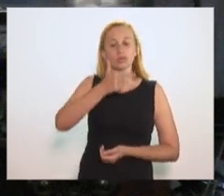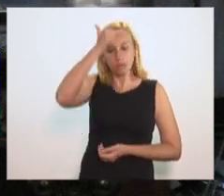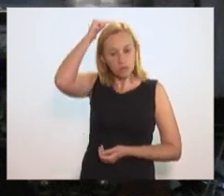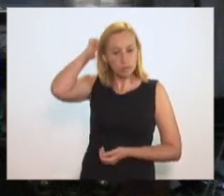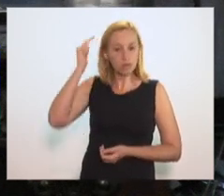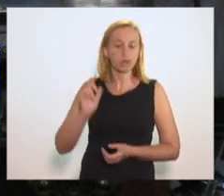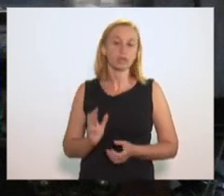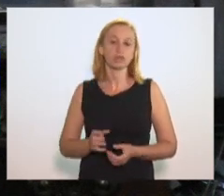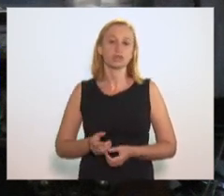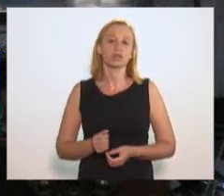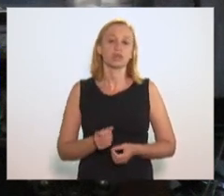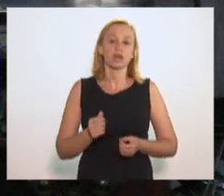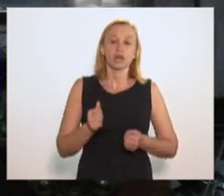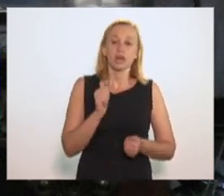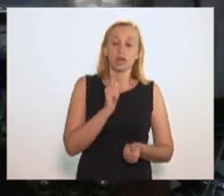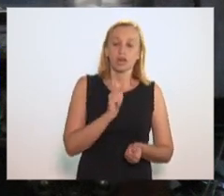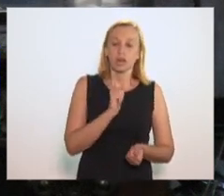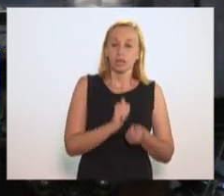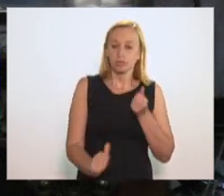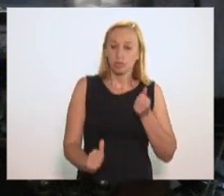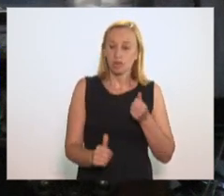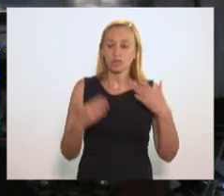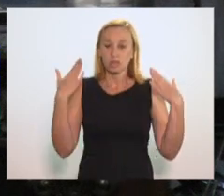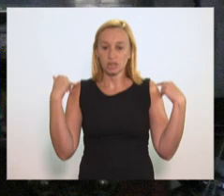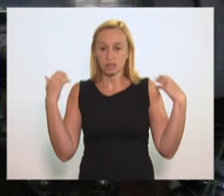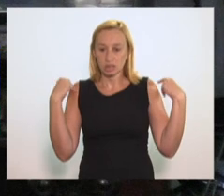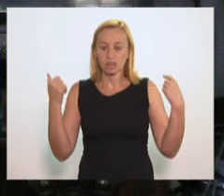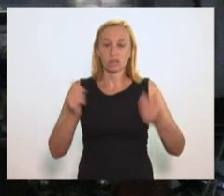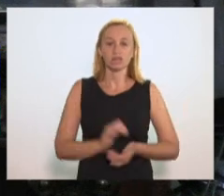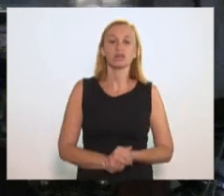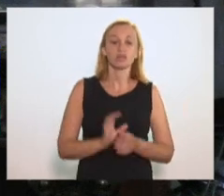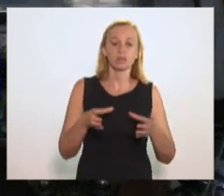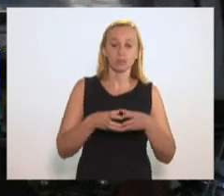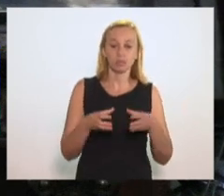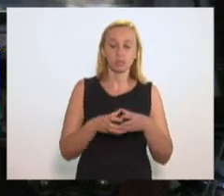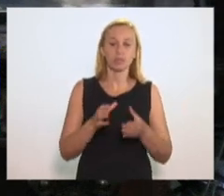comissão de esporte e lazer para emitir parecer pela comissão de esporte e lazer